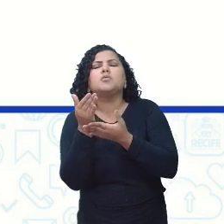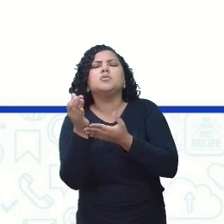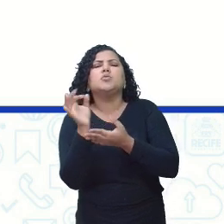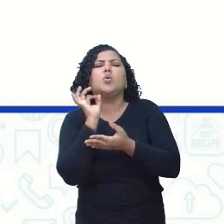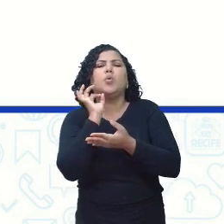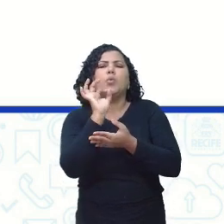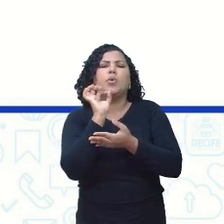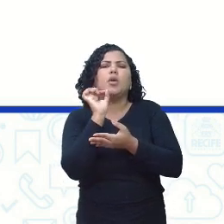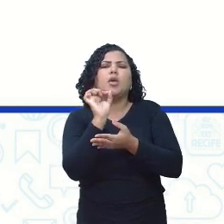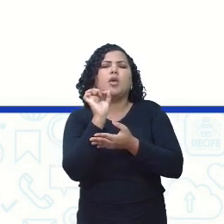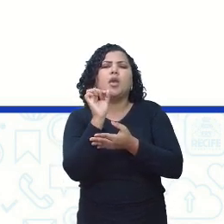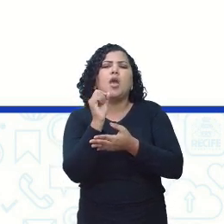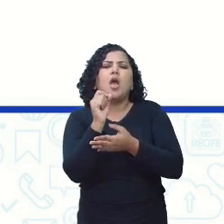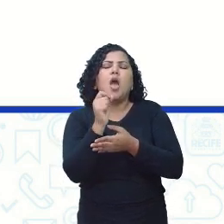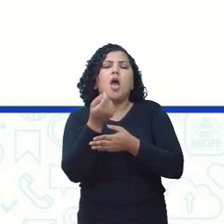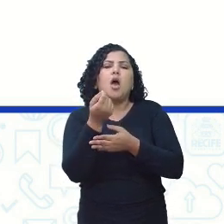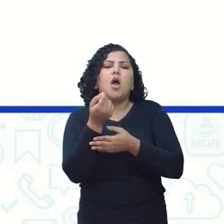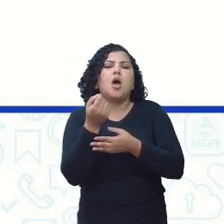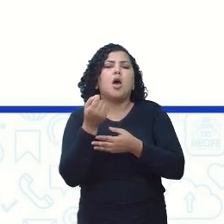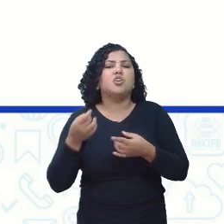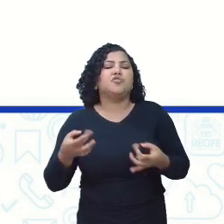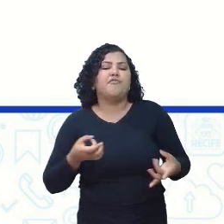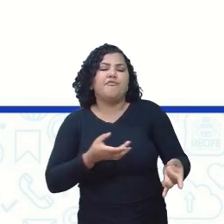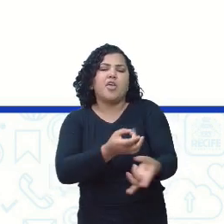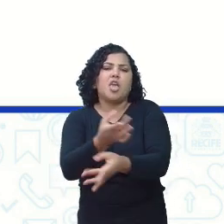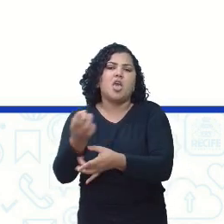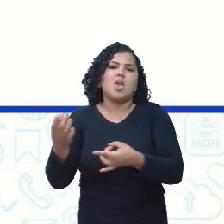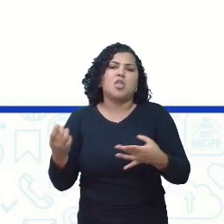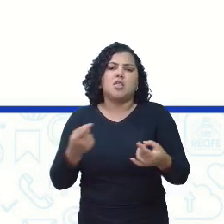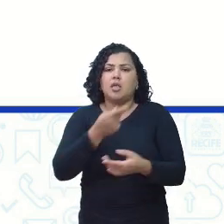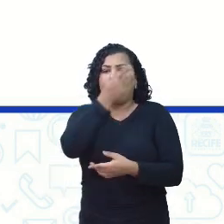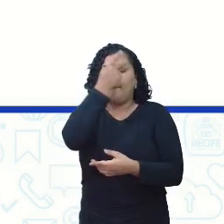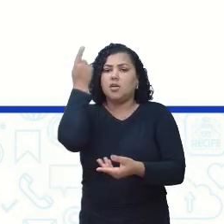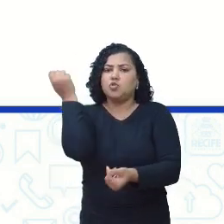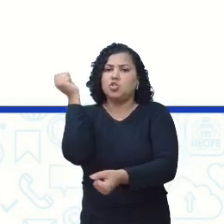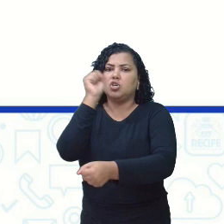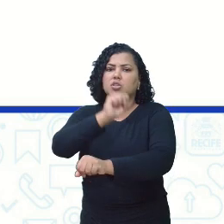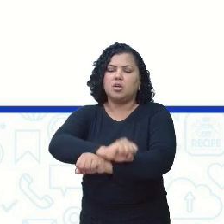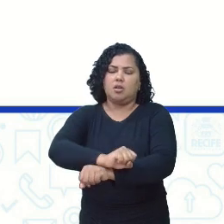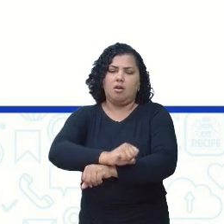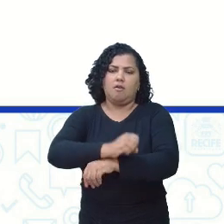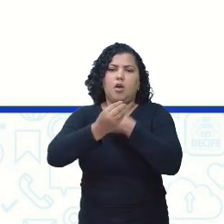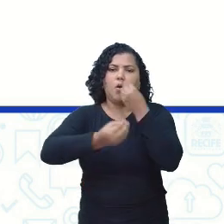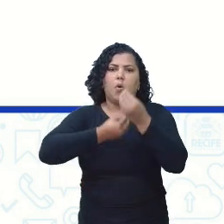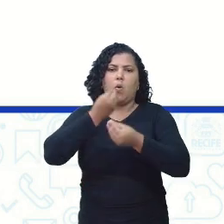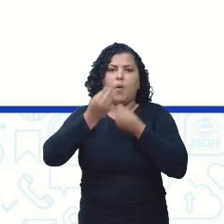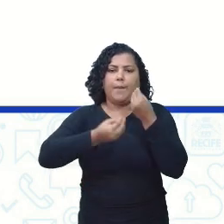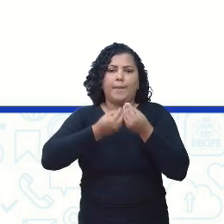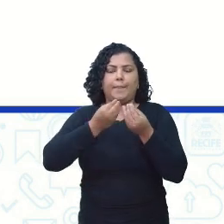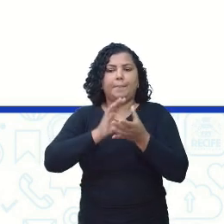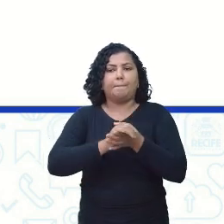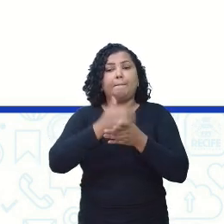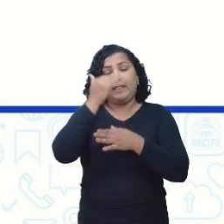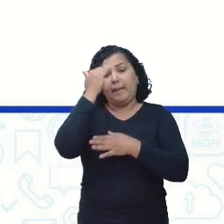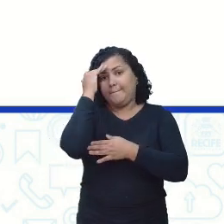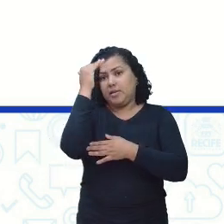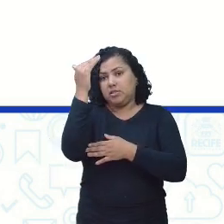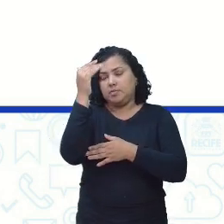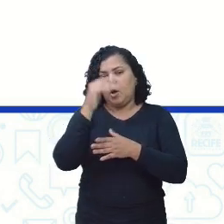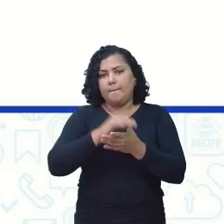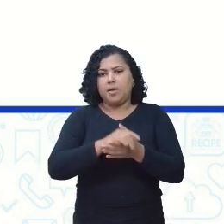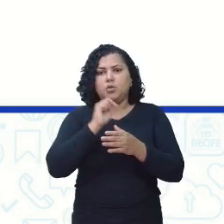construiu os fluxos do comércio de pessoas escravizadas, principalmente da parte da